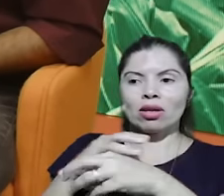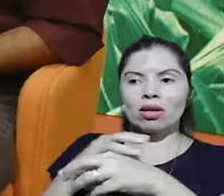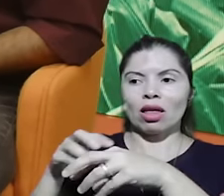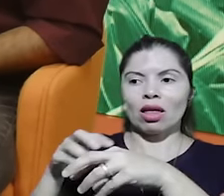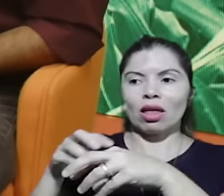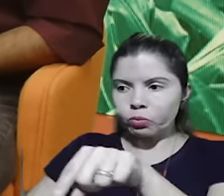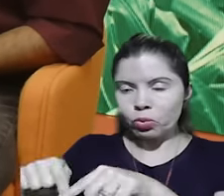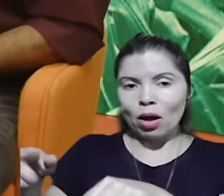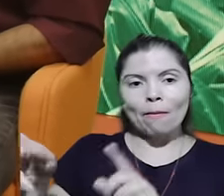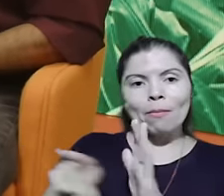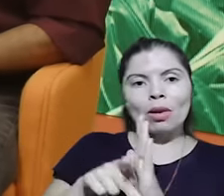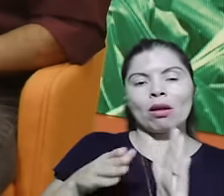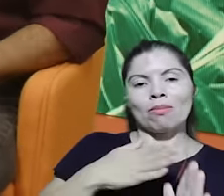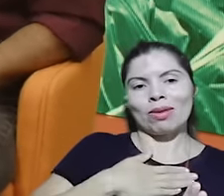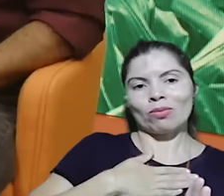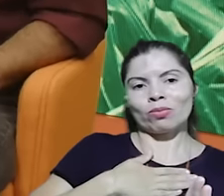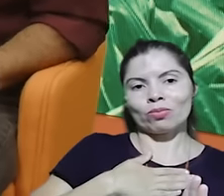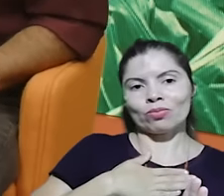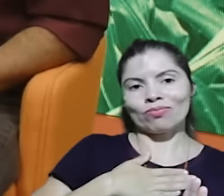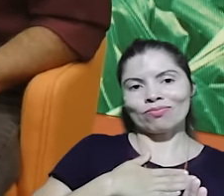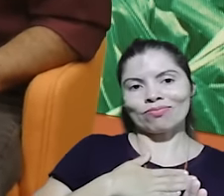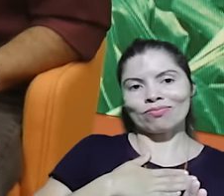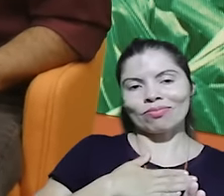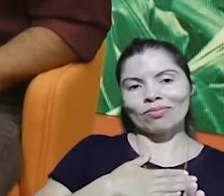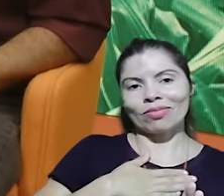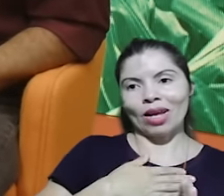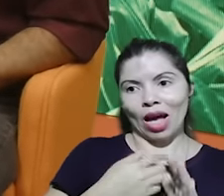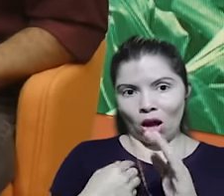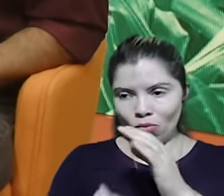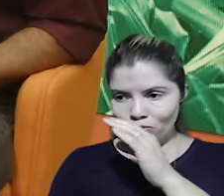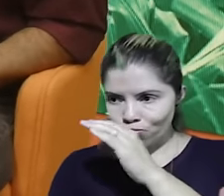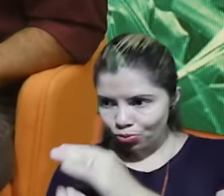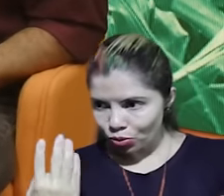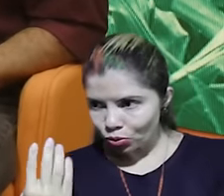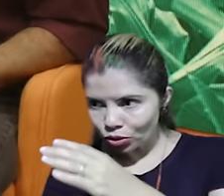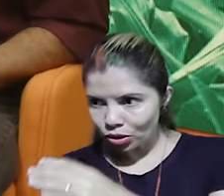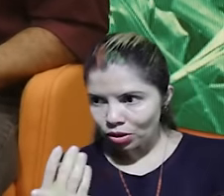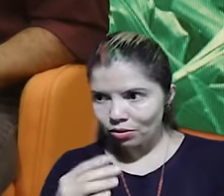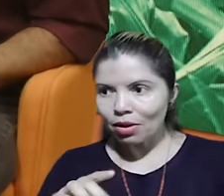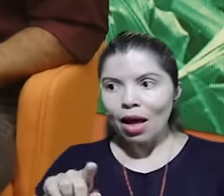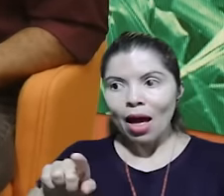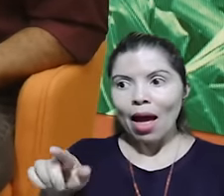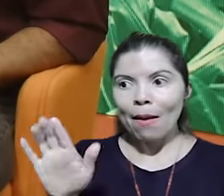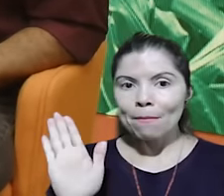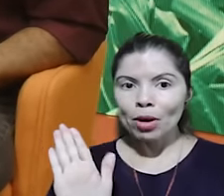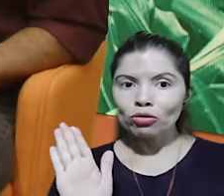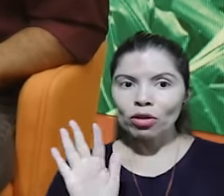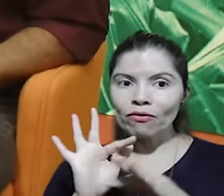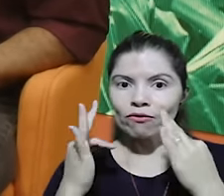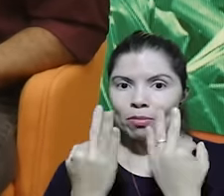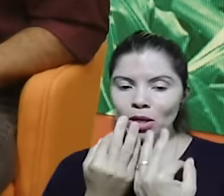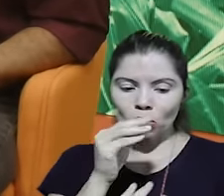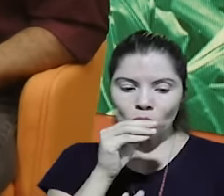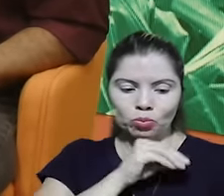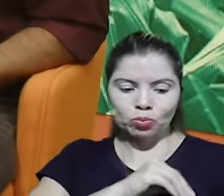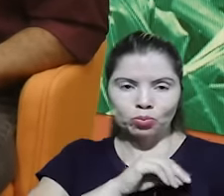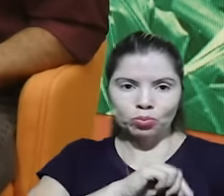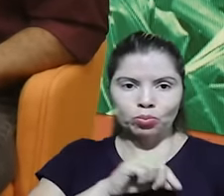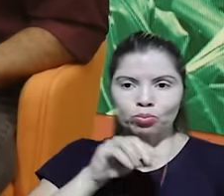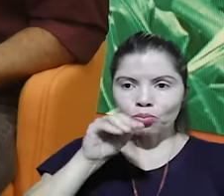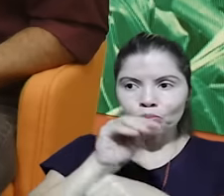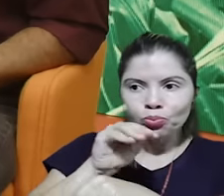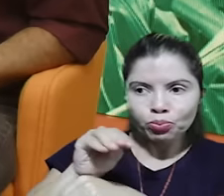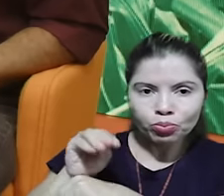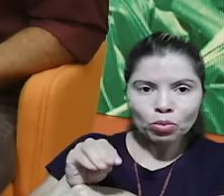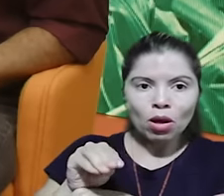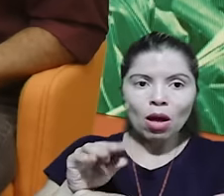Essa que eu vou eh produzir um rendimento familiar Ou seja que é para minha fam então ou eu sou